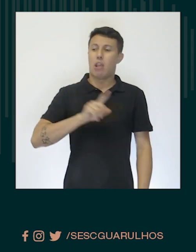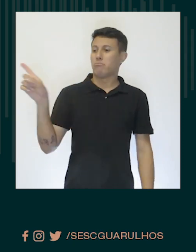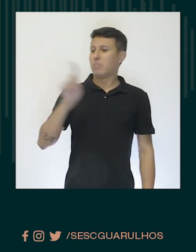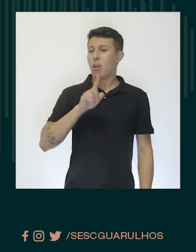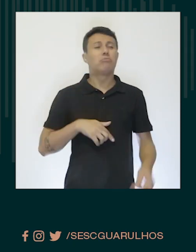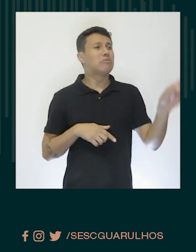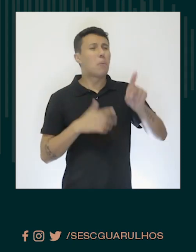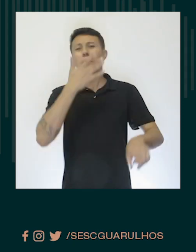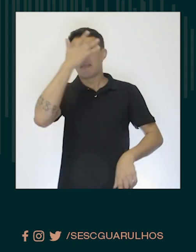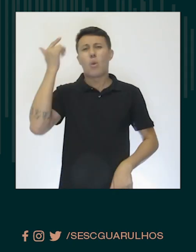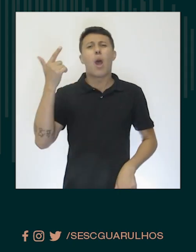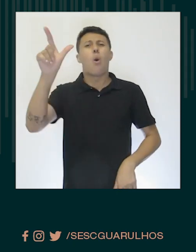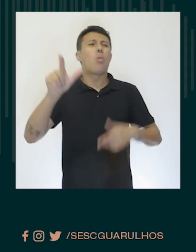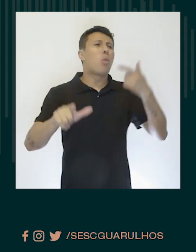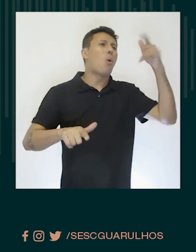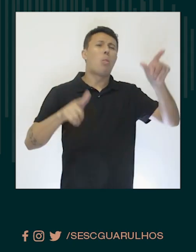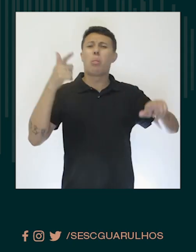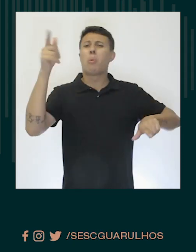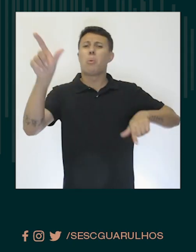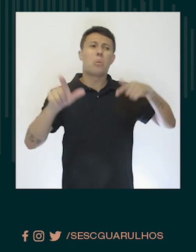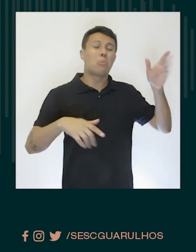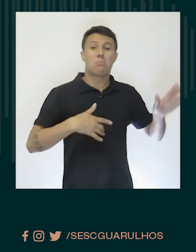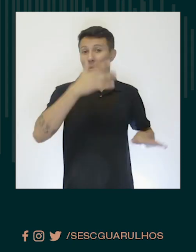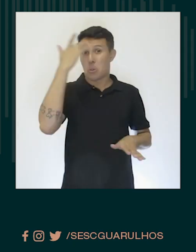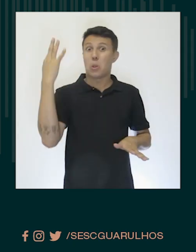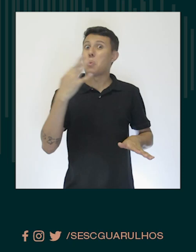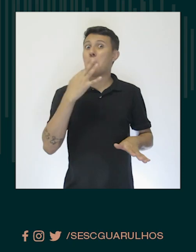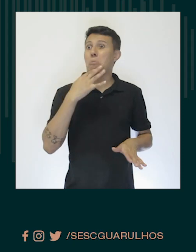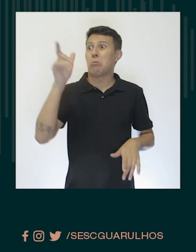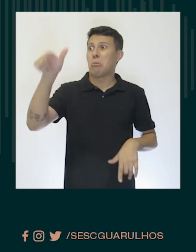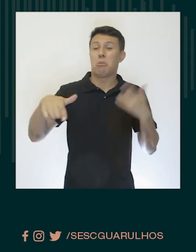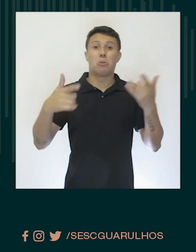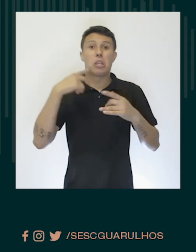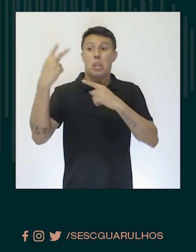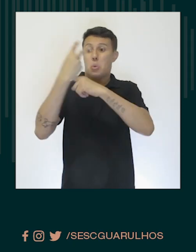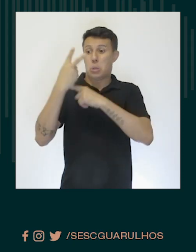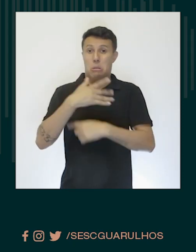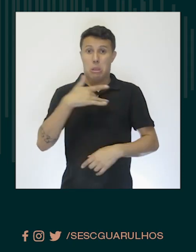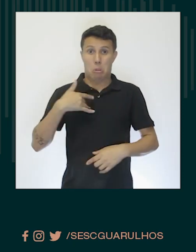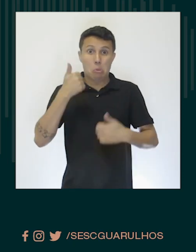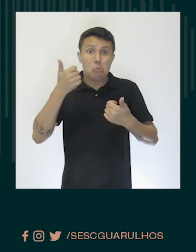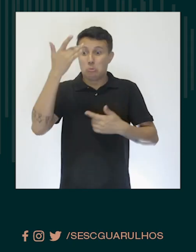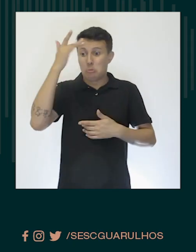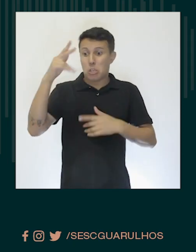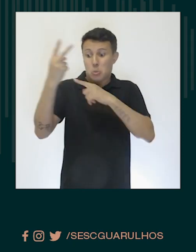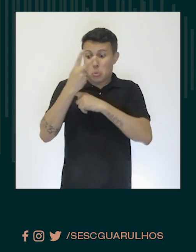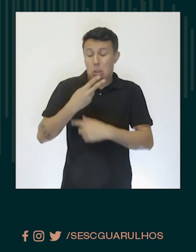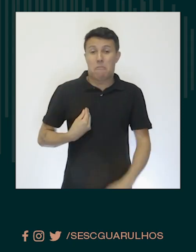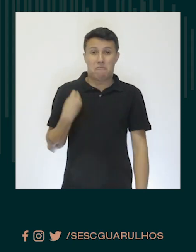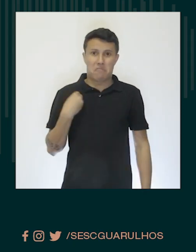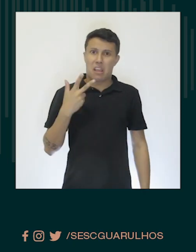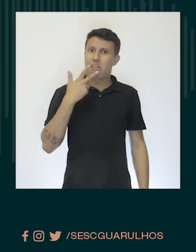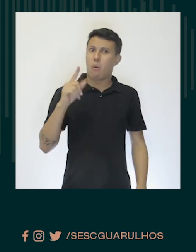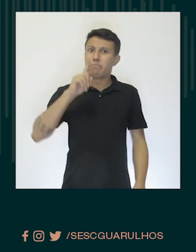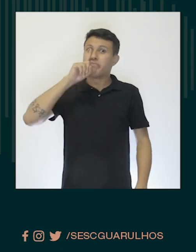pessoas, pessoas que eu não conheço, não sei onde elas estavam, não sei como elas estão cuidando da própria vida. Então eu não quis me colocar a risco,